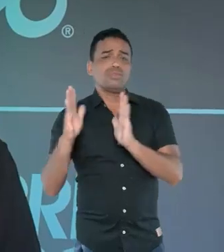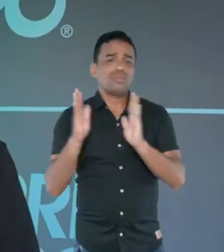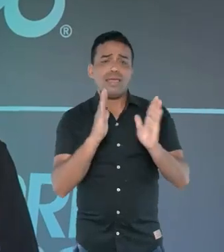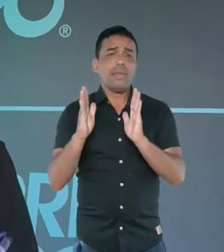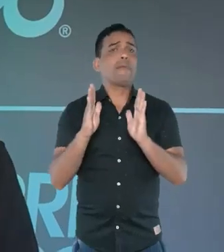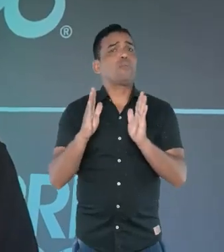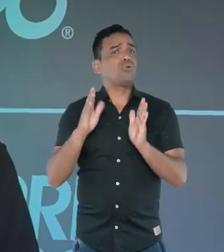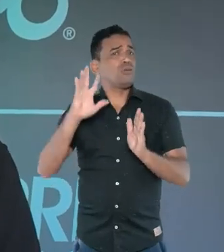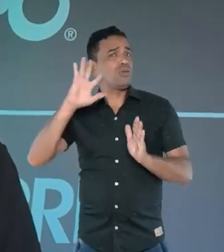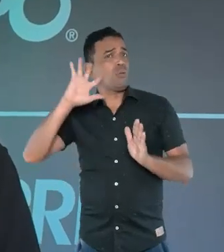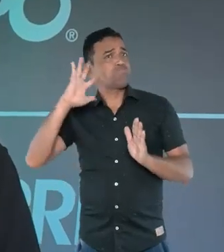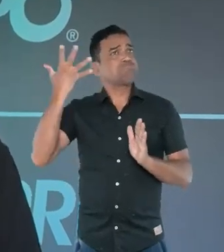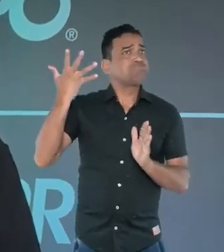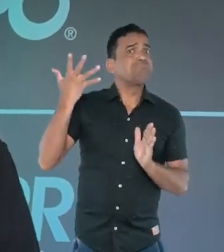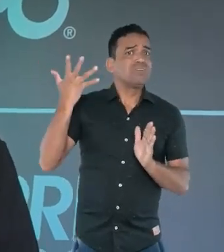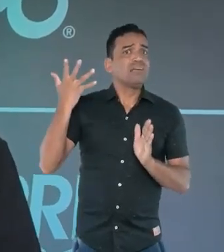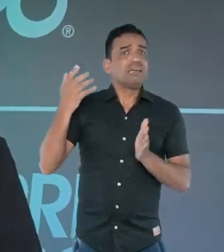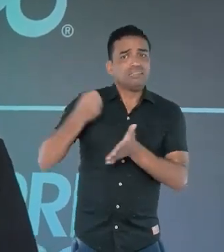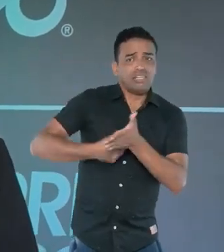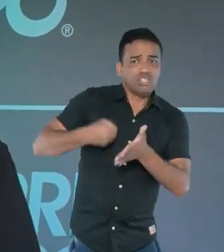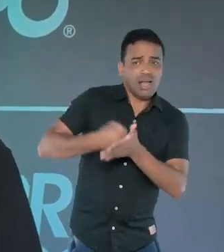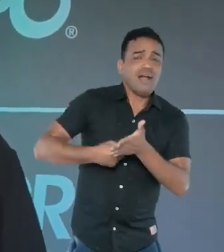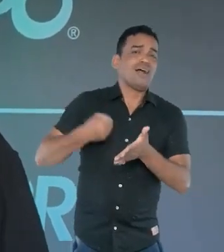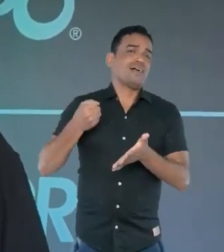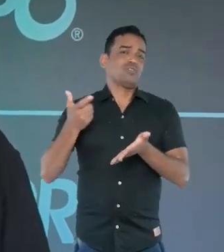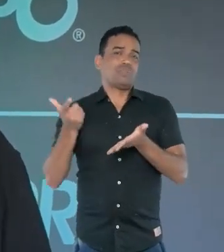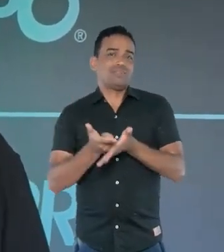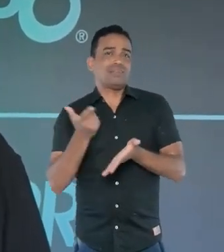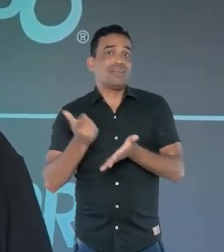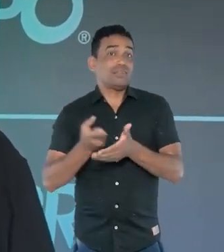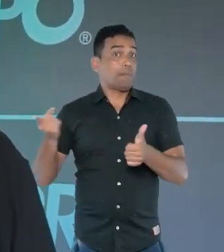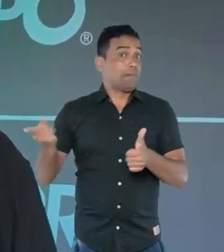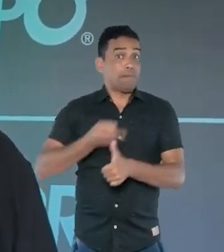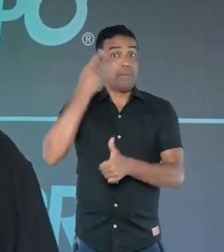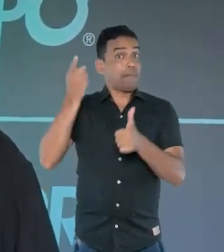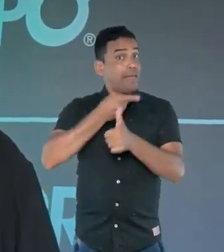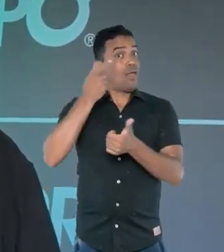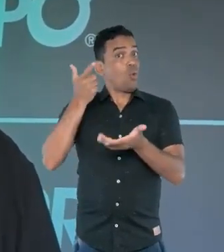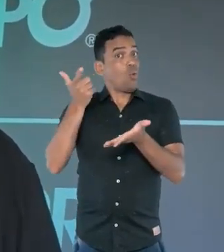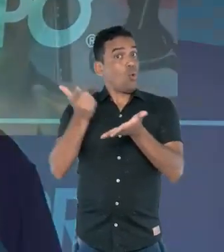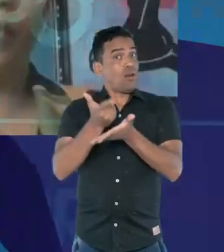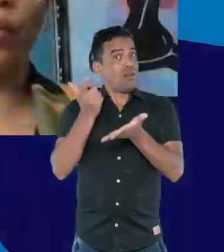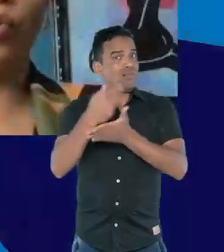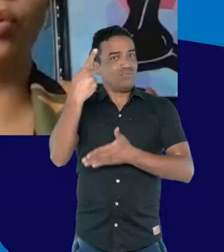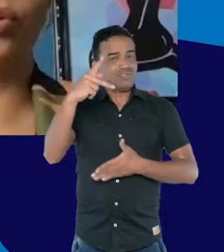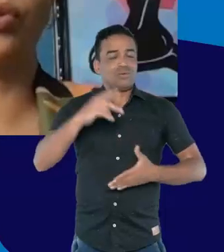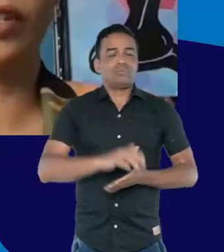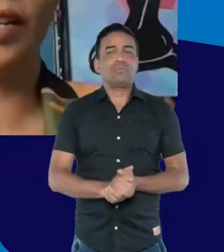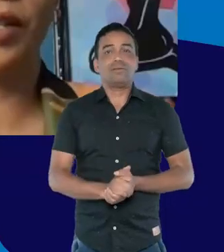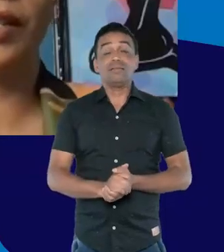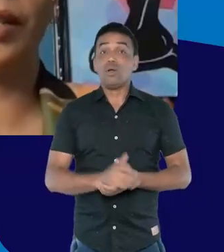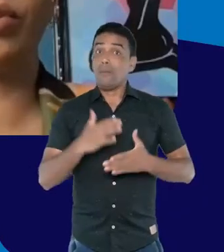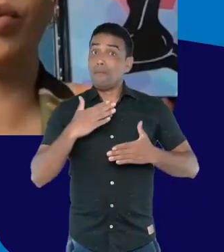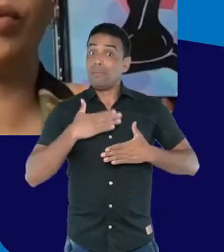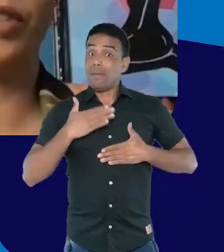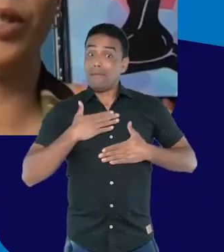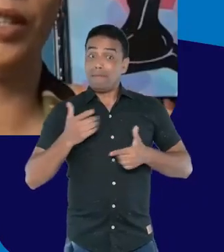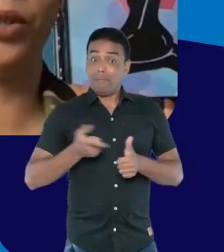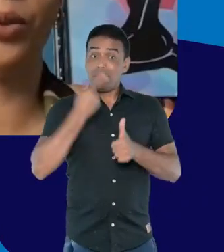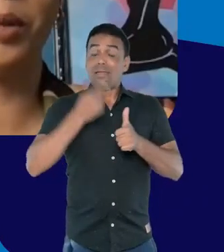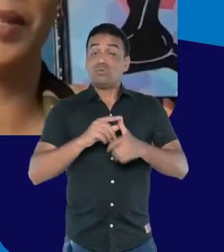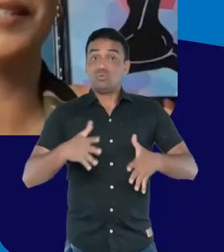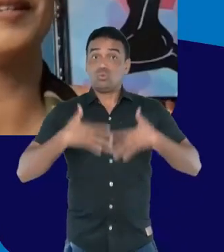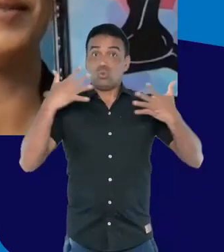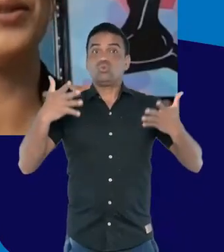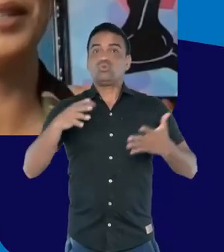seu trabalho mais dedicado à escrita desse primeiro livro? O primeiro foi um susto, né, de receber o convite